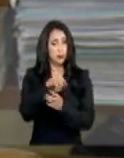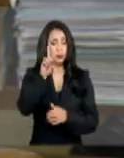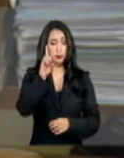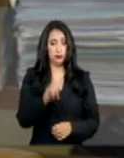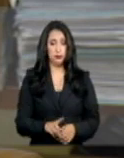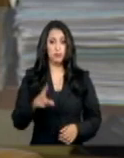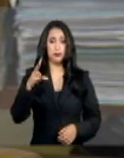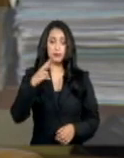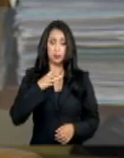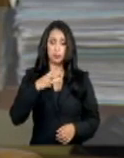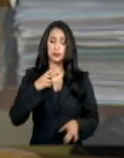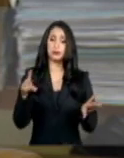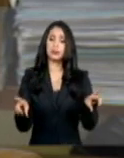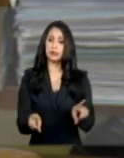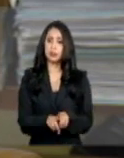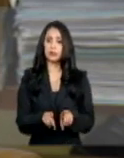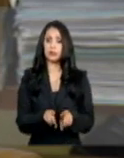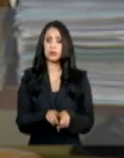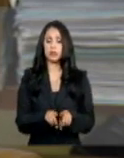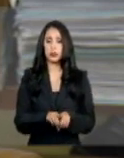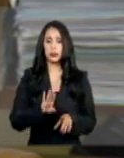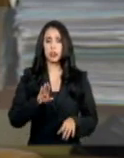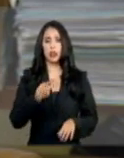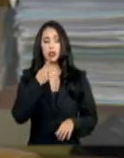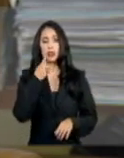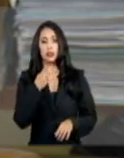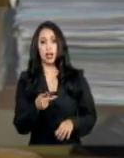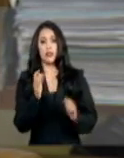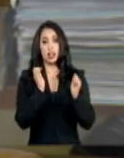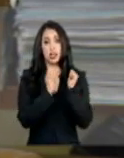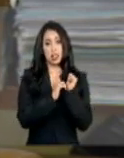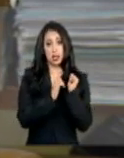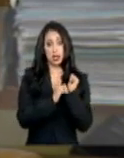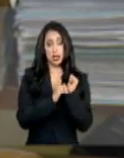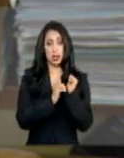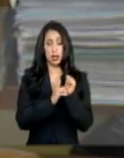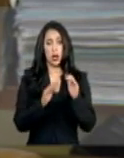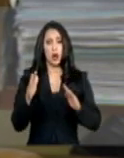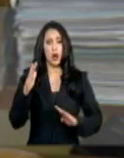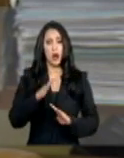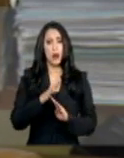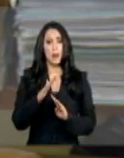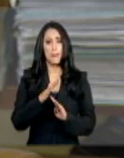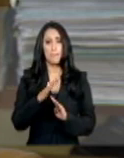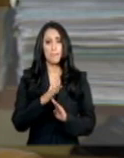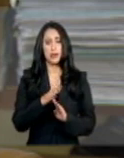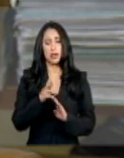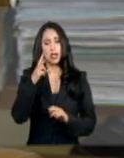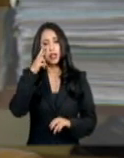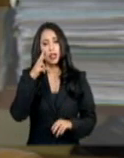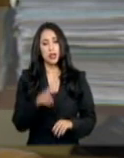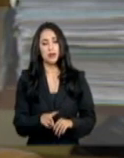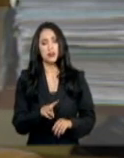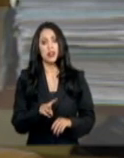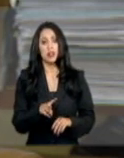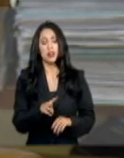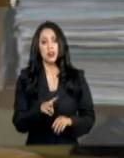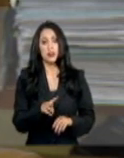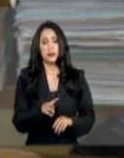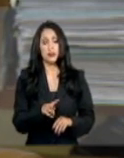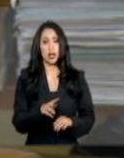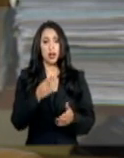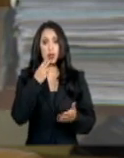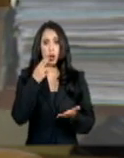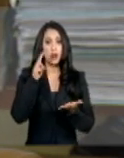privacidade como também quando tratavam do sigilo limitavam-se a garantia em relação à correspondência e das comunicações